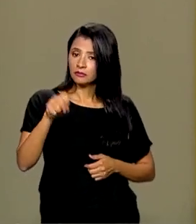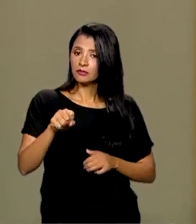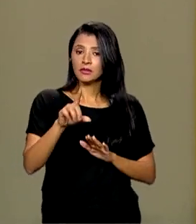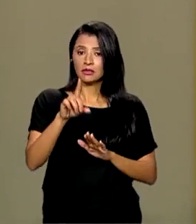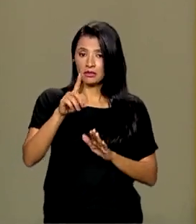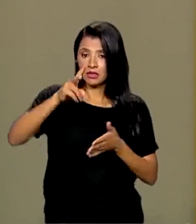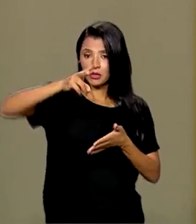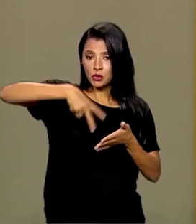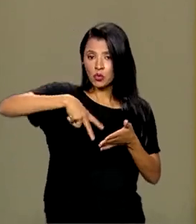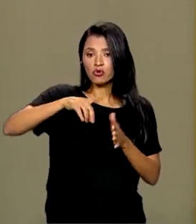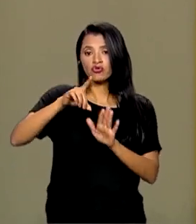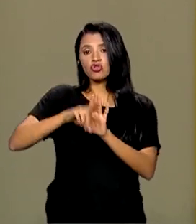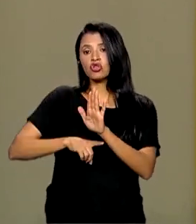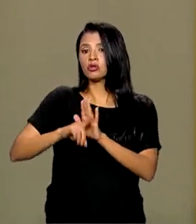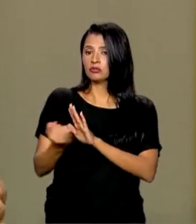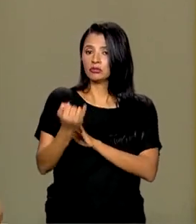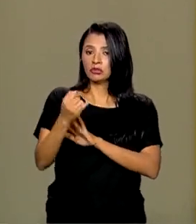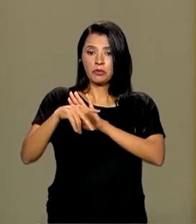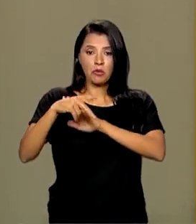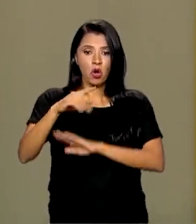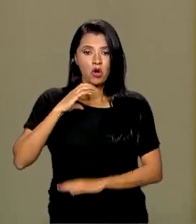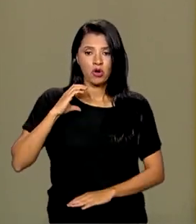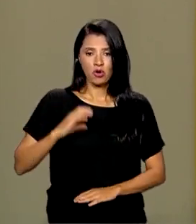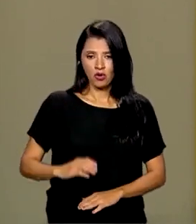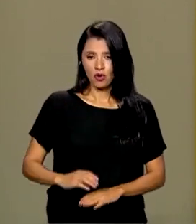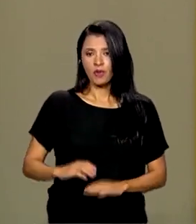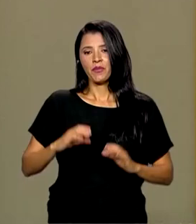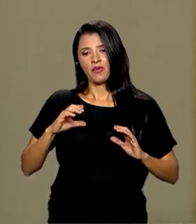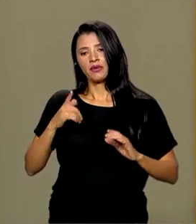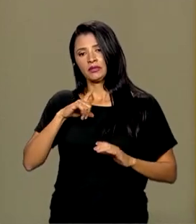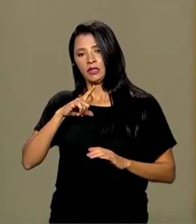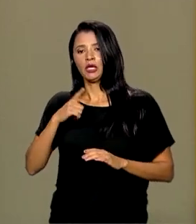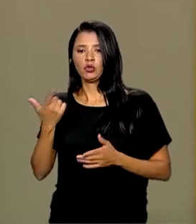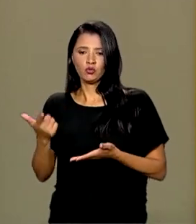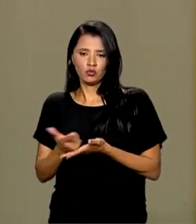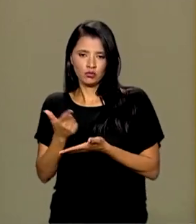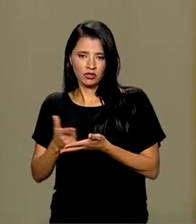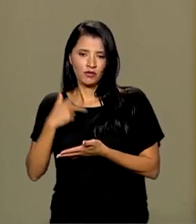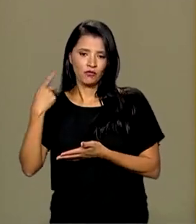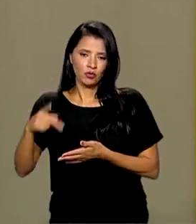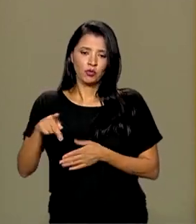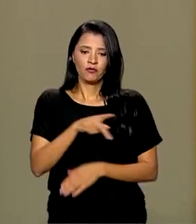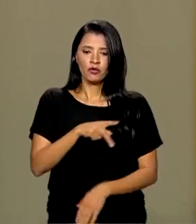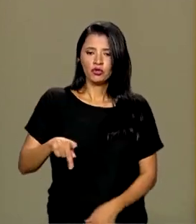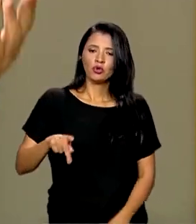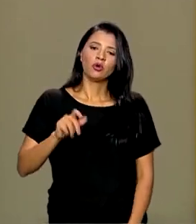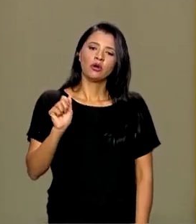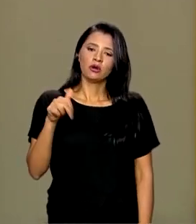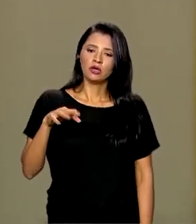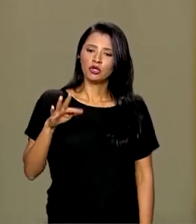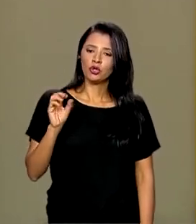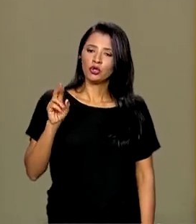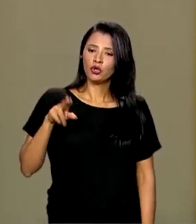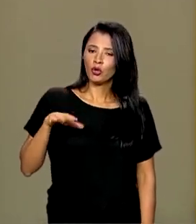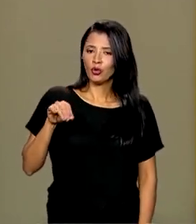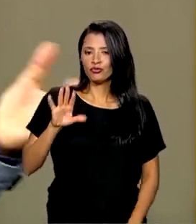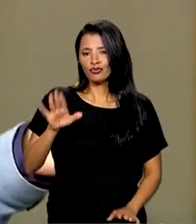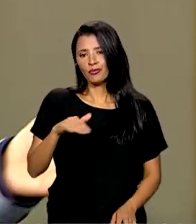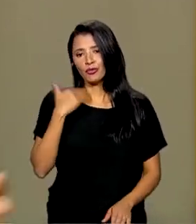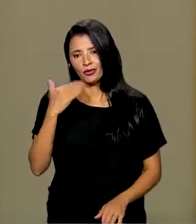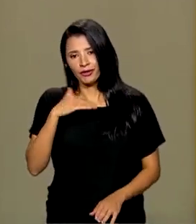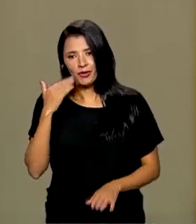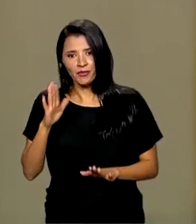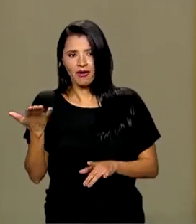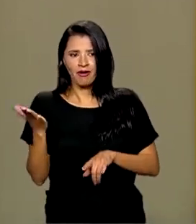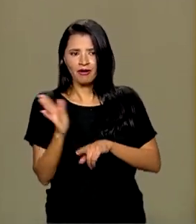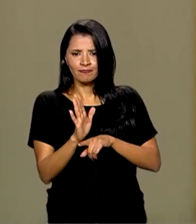de cidadania, né? Tem um ensaio do professor Antônio Cândido, né, um professor já que fez a sua passagem, mas que fez uma grande